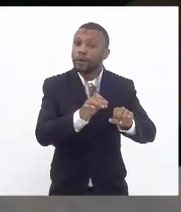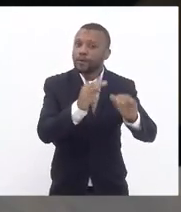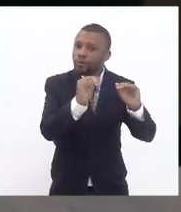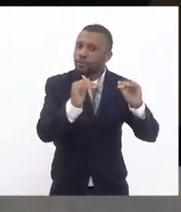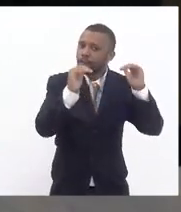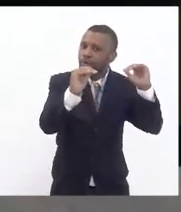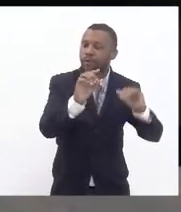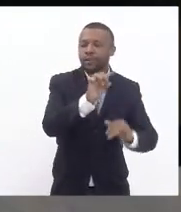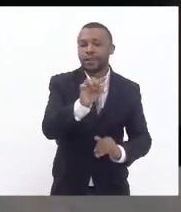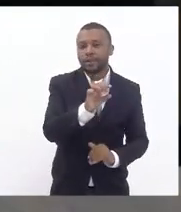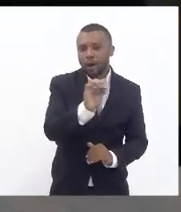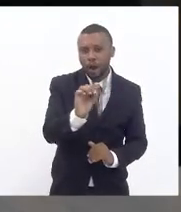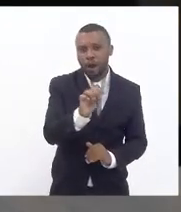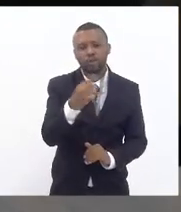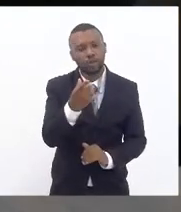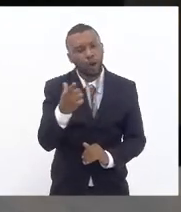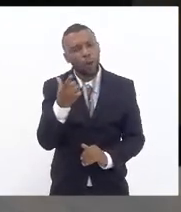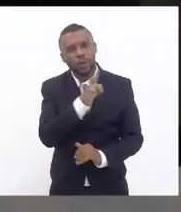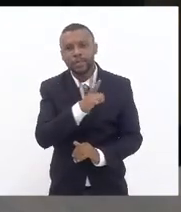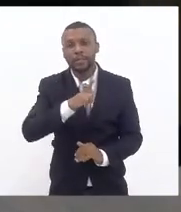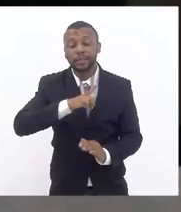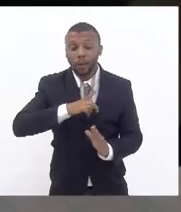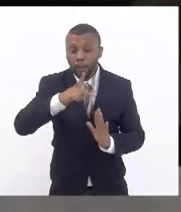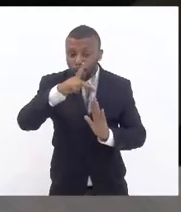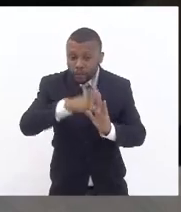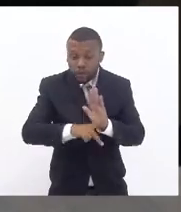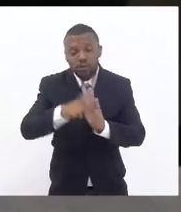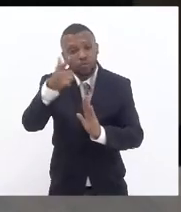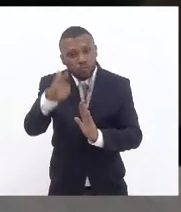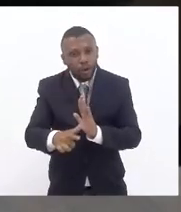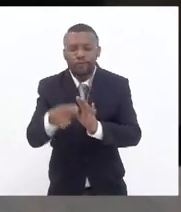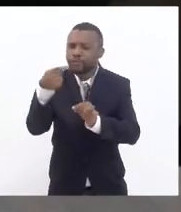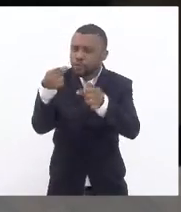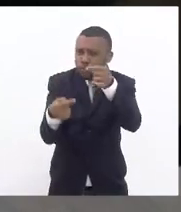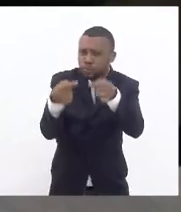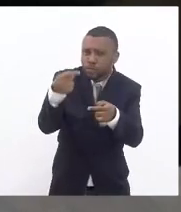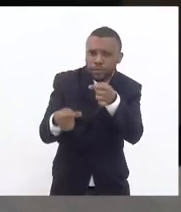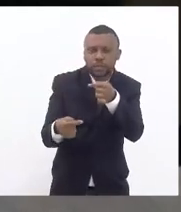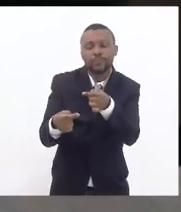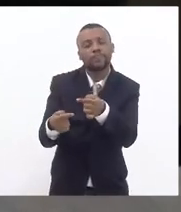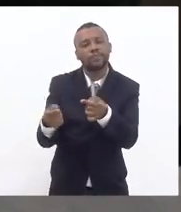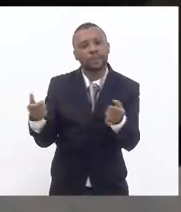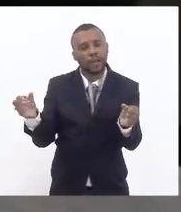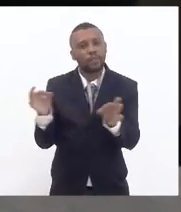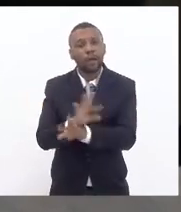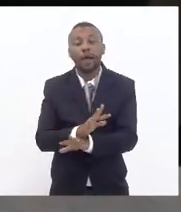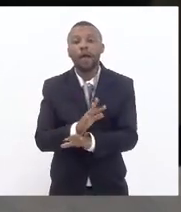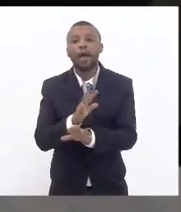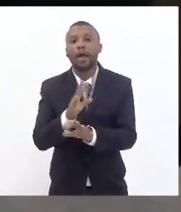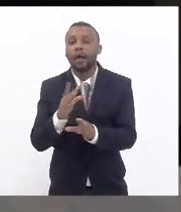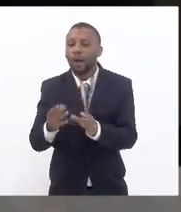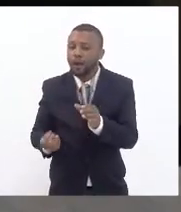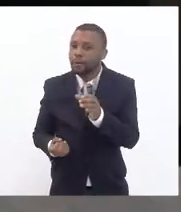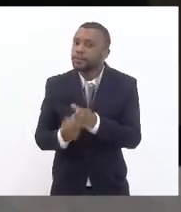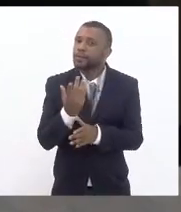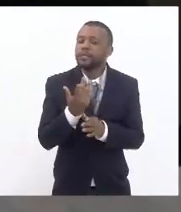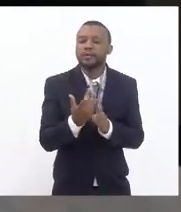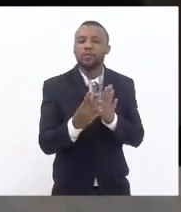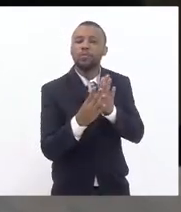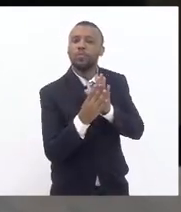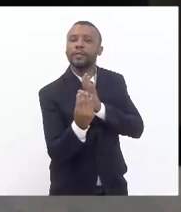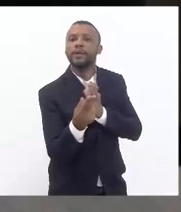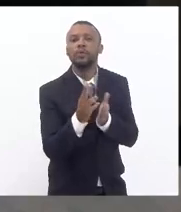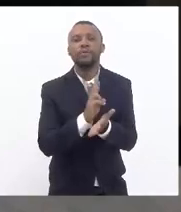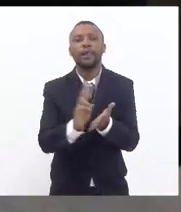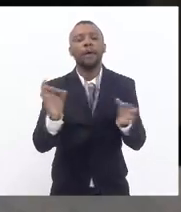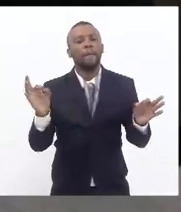projeto à pauta novamente, fazer a discussão conclusiva e, finalmente, implantar ali um modelo universitário pleno com a